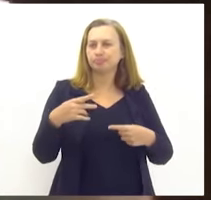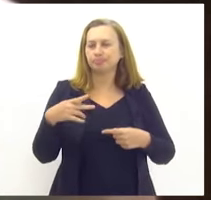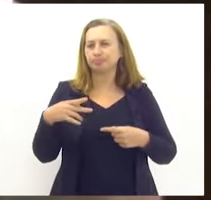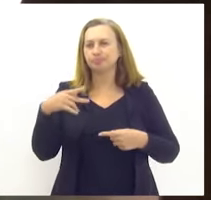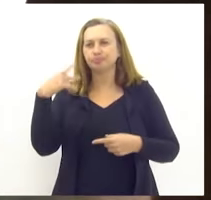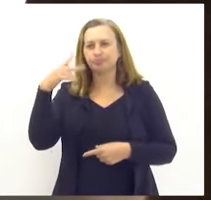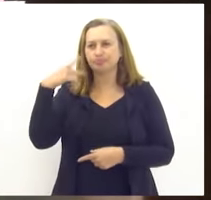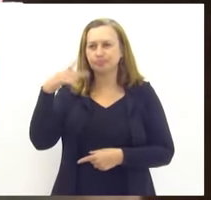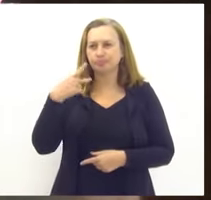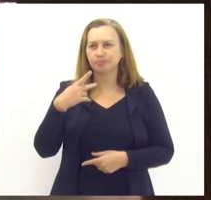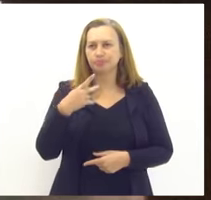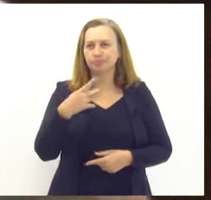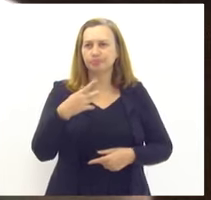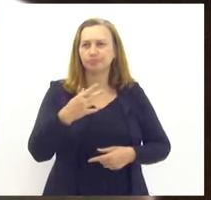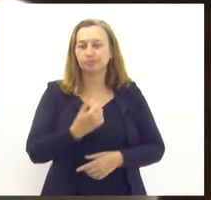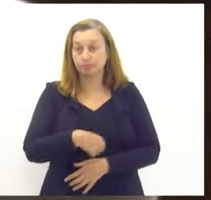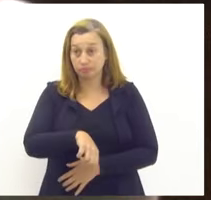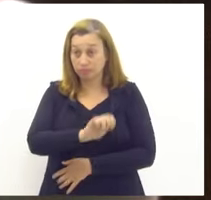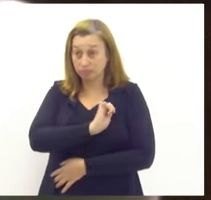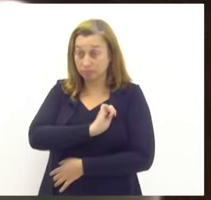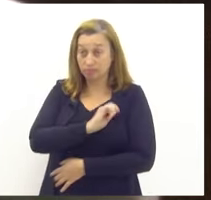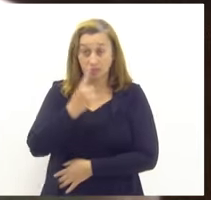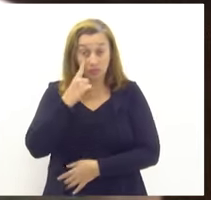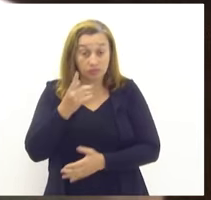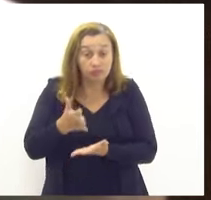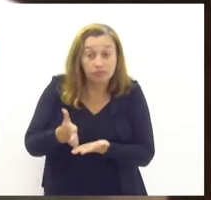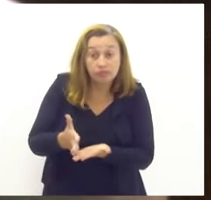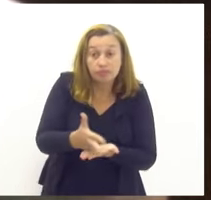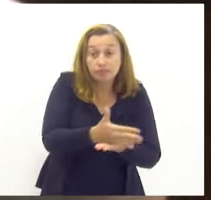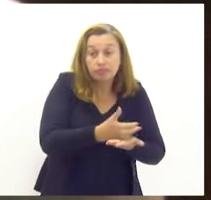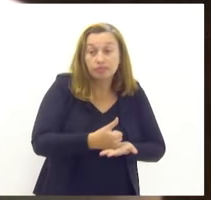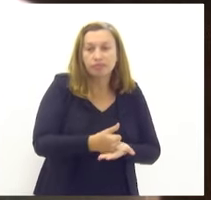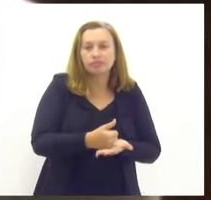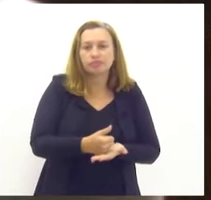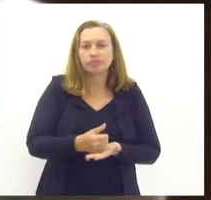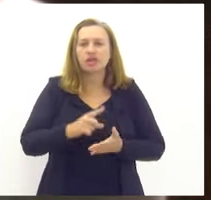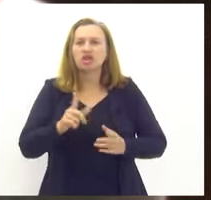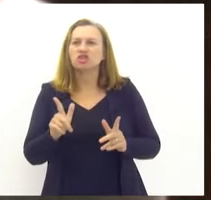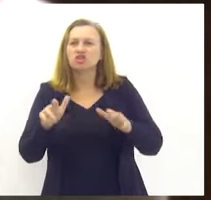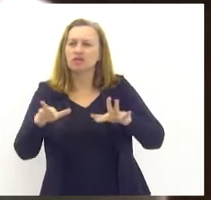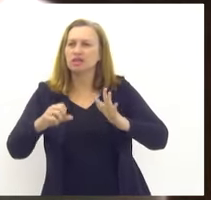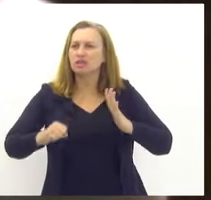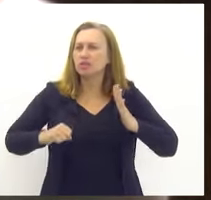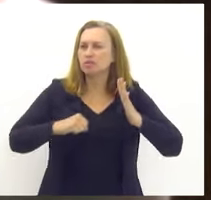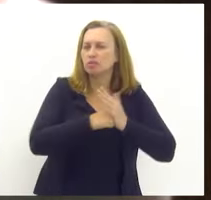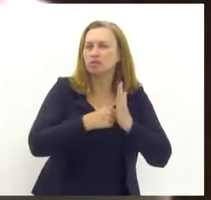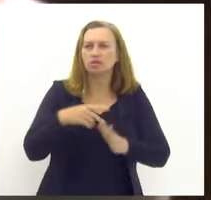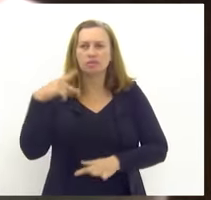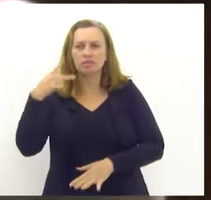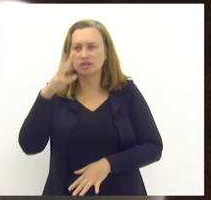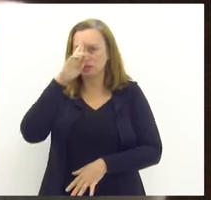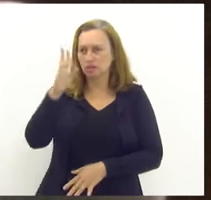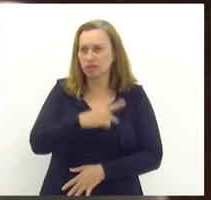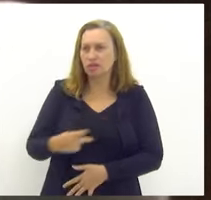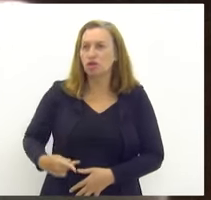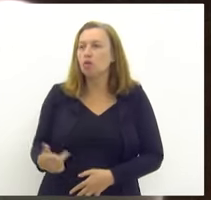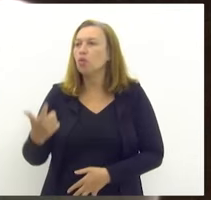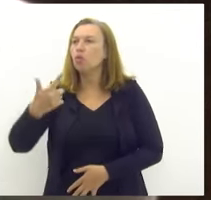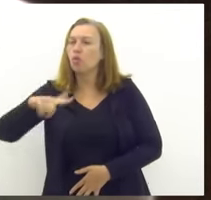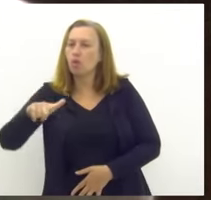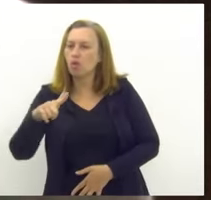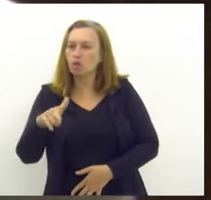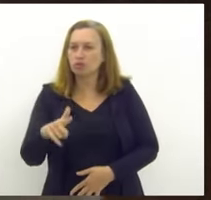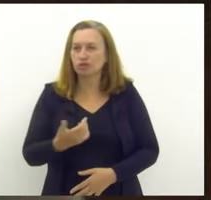gente olha uma nova arrecadação porque diferente dessa política de impacto senhor presidente e outras renúncias